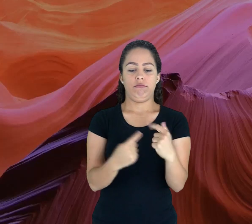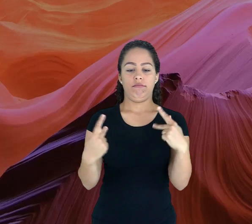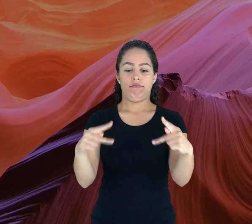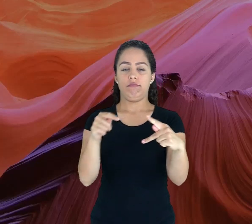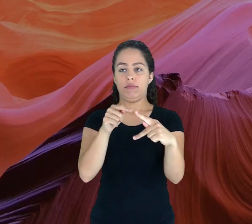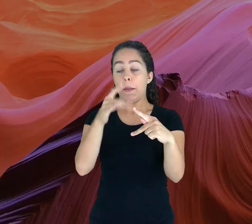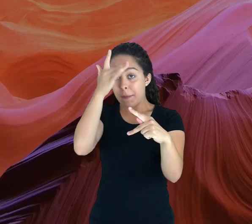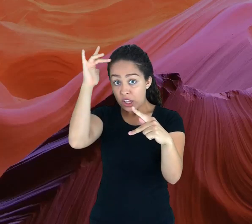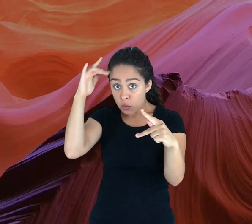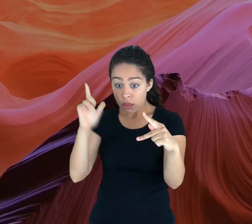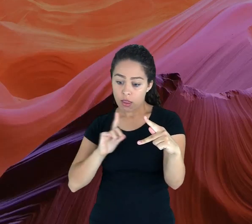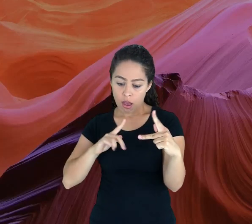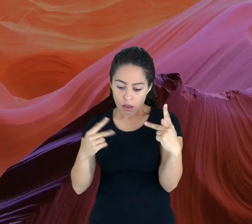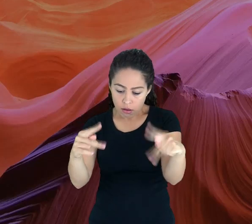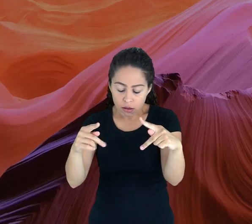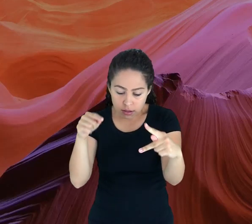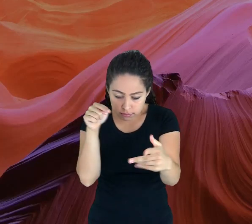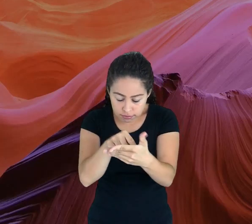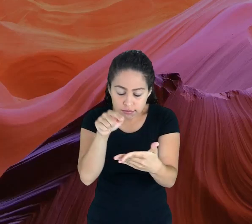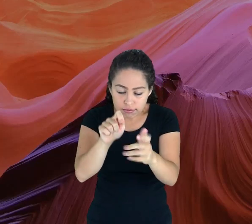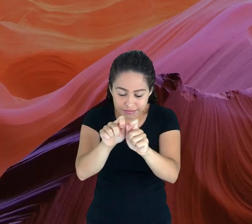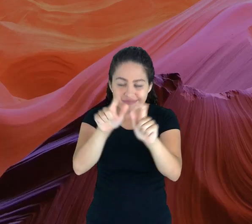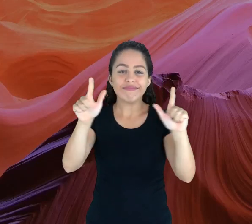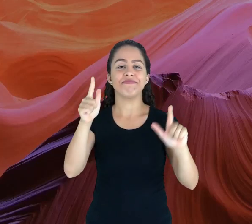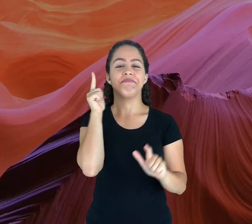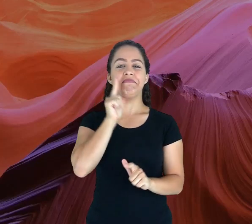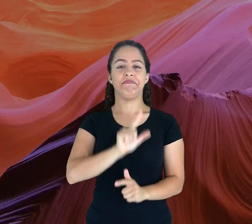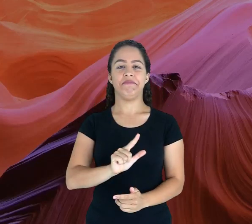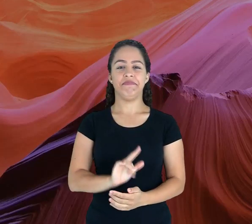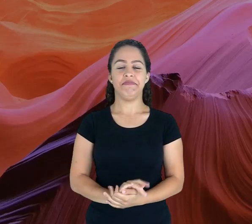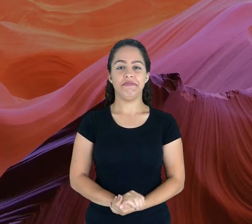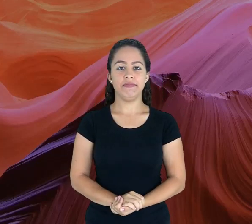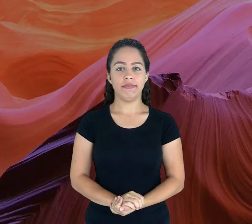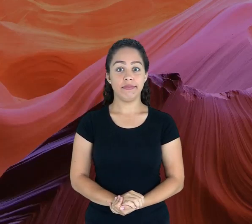URL desse mural, é que vai conseguir ver o mural, ok?